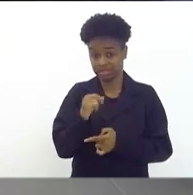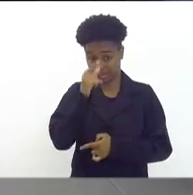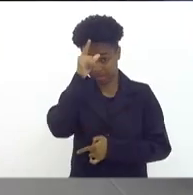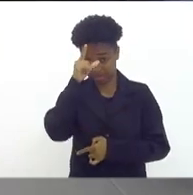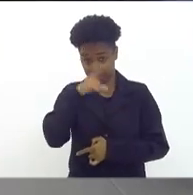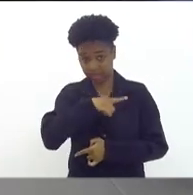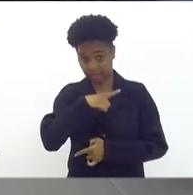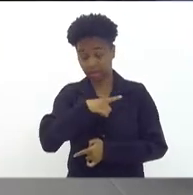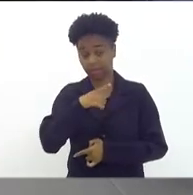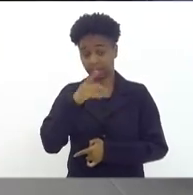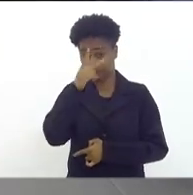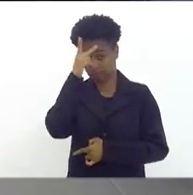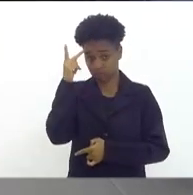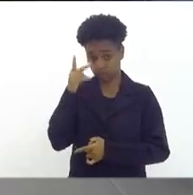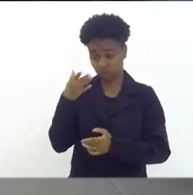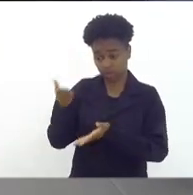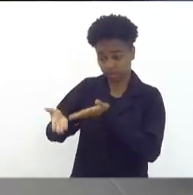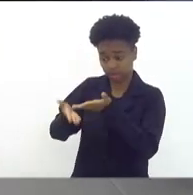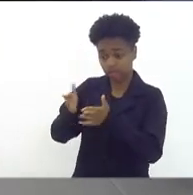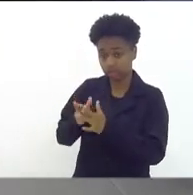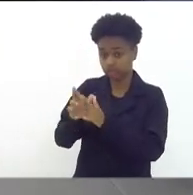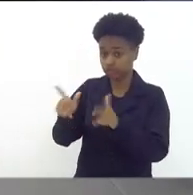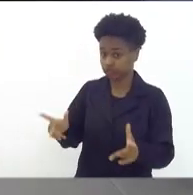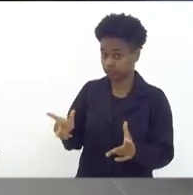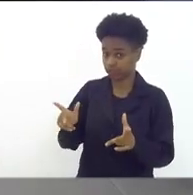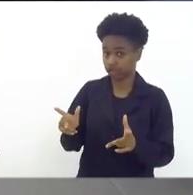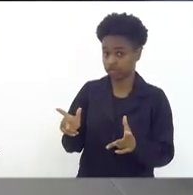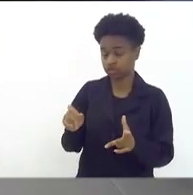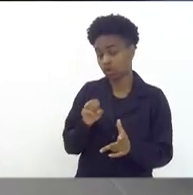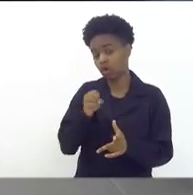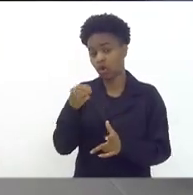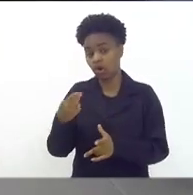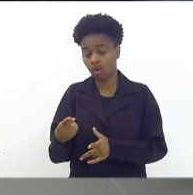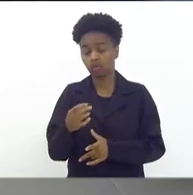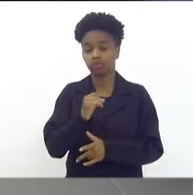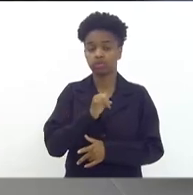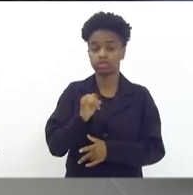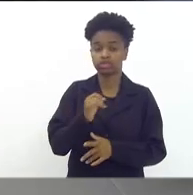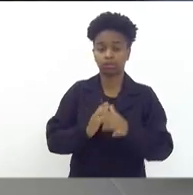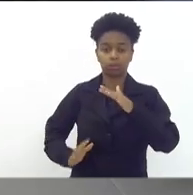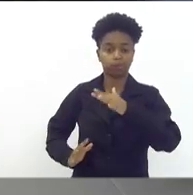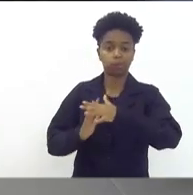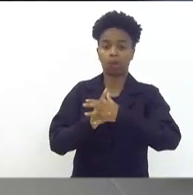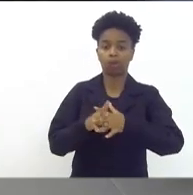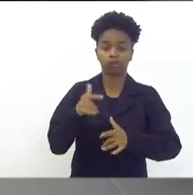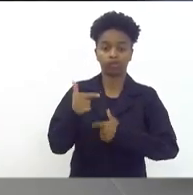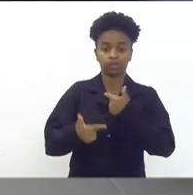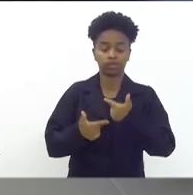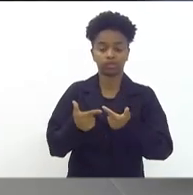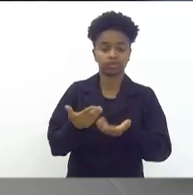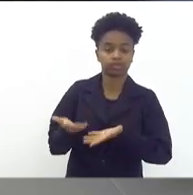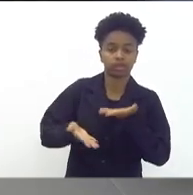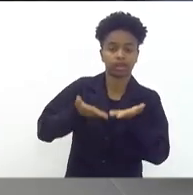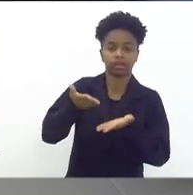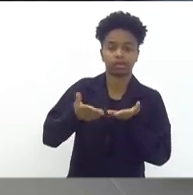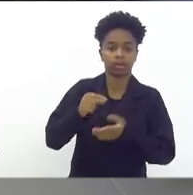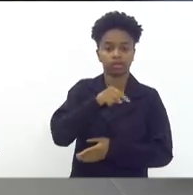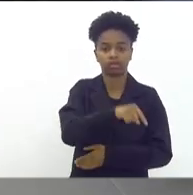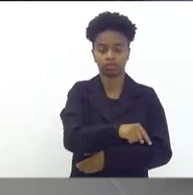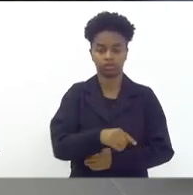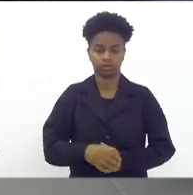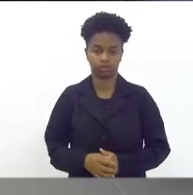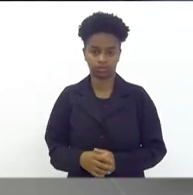tendo um tratamento diferente de outro ou se há algumas exorbitância no tratamento da concessionária